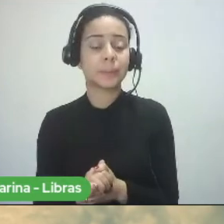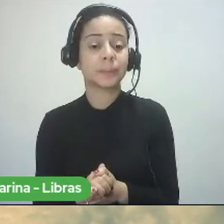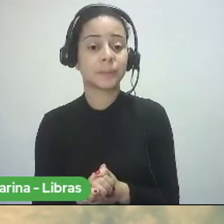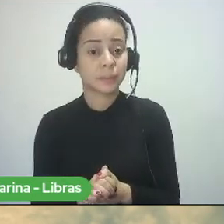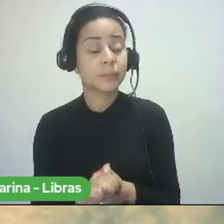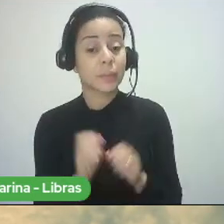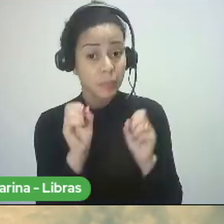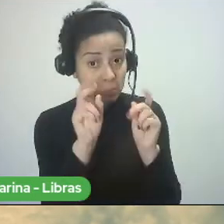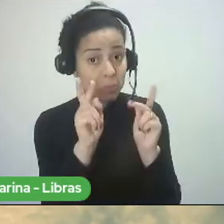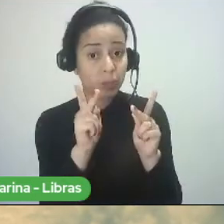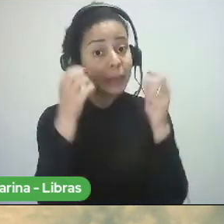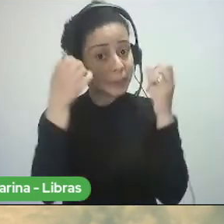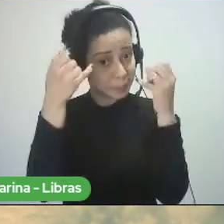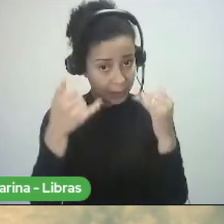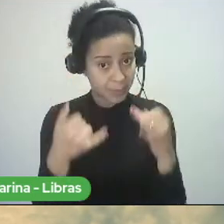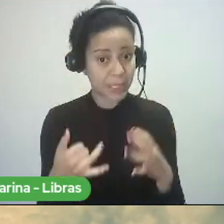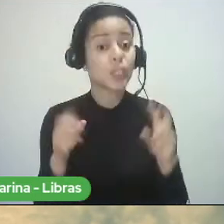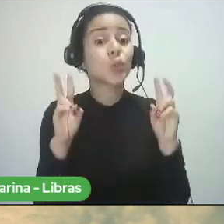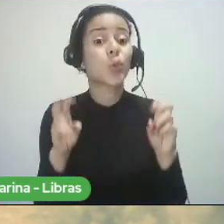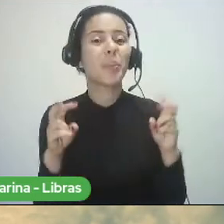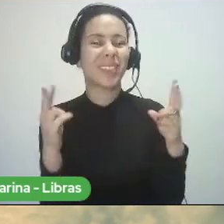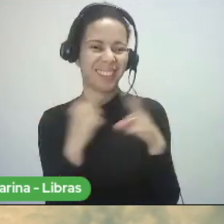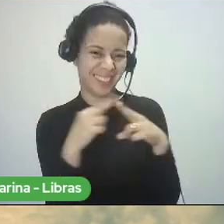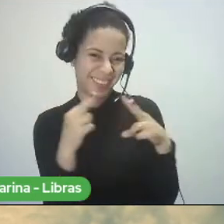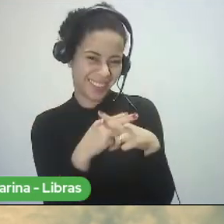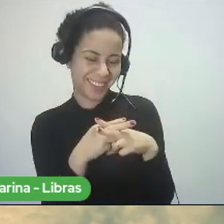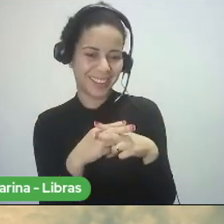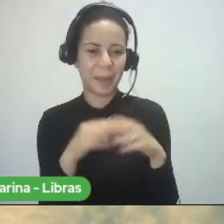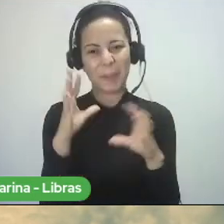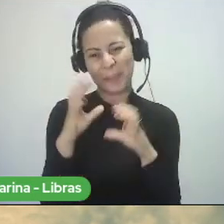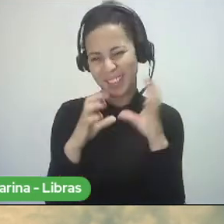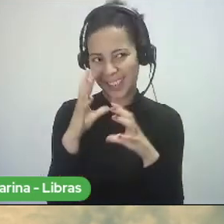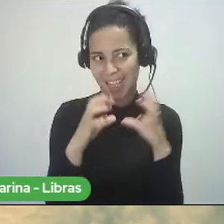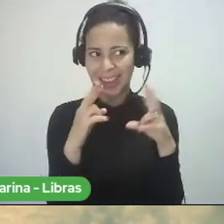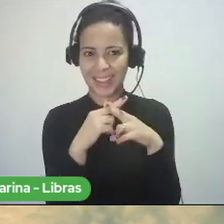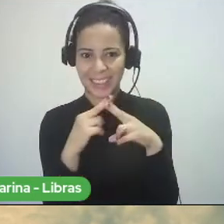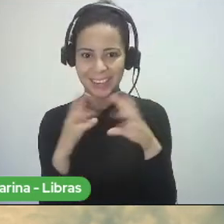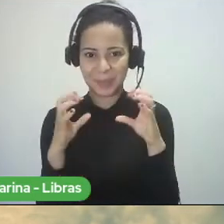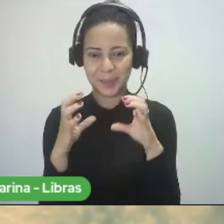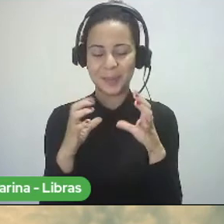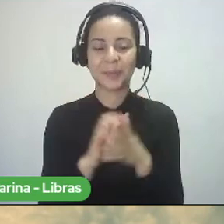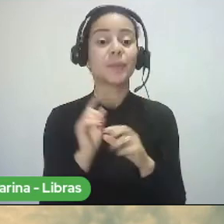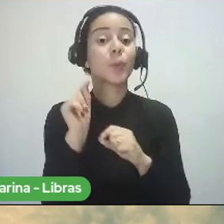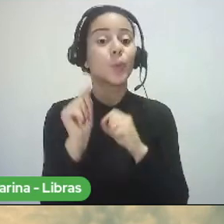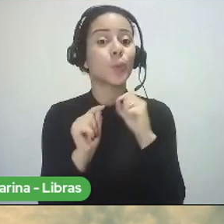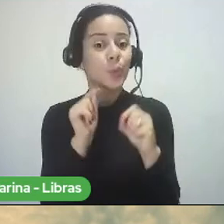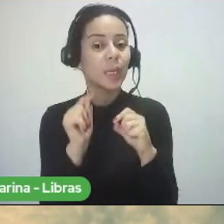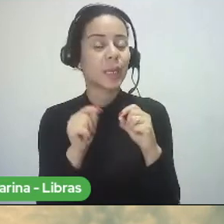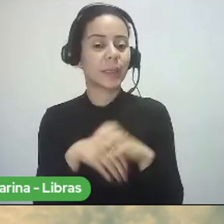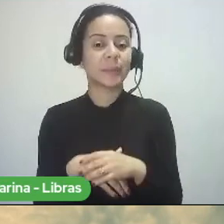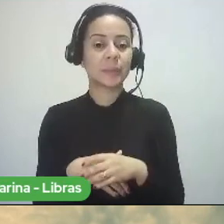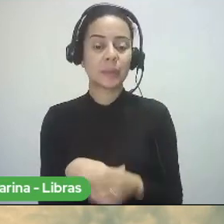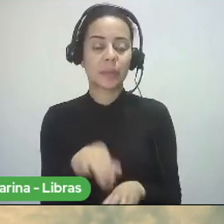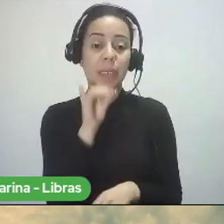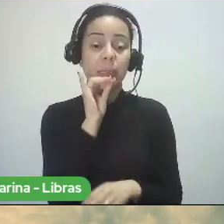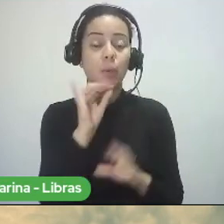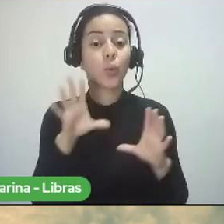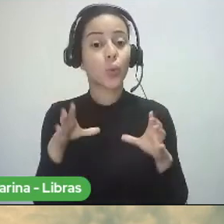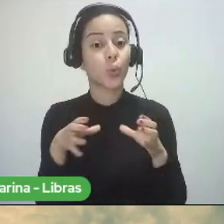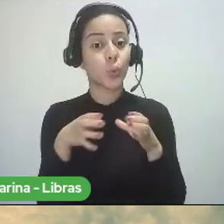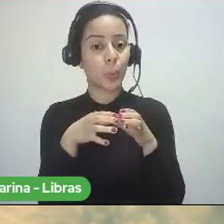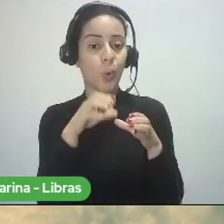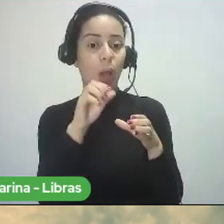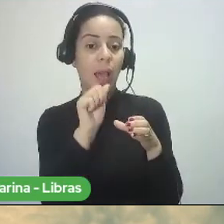tretas, né? O primeiro deles é o agrupamento. E aí, quando eu falo de agrupamento, é quando a gente